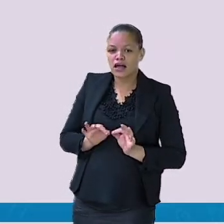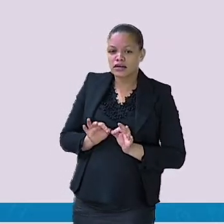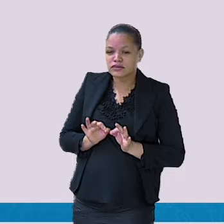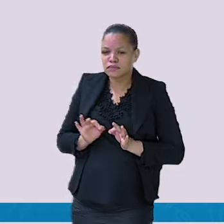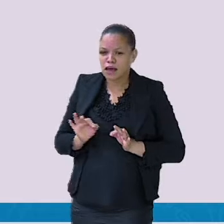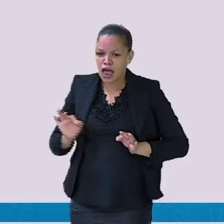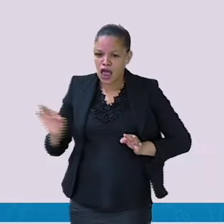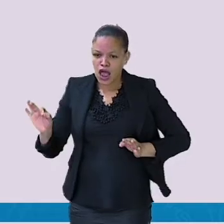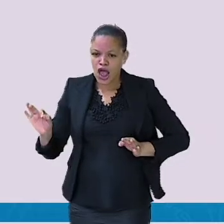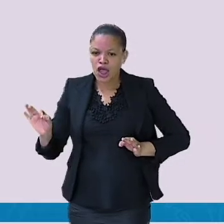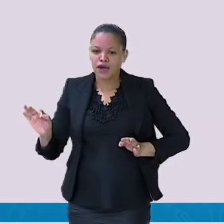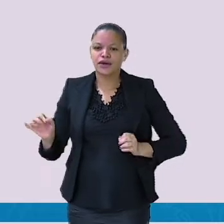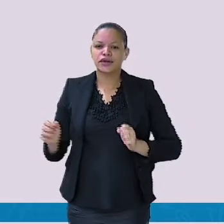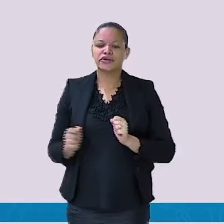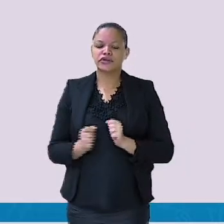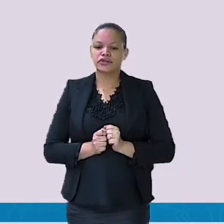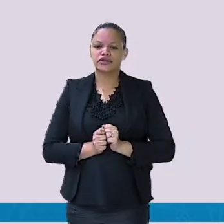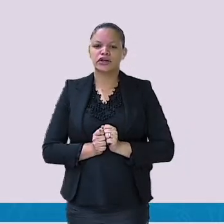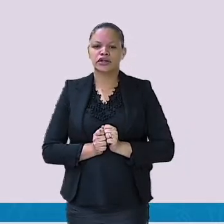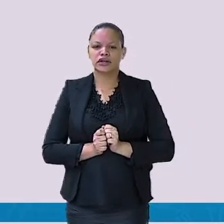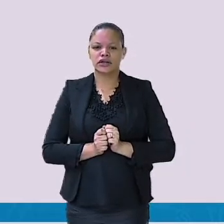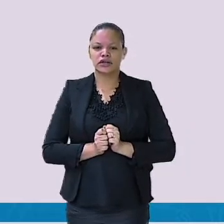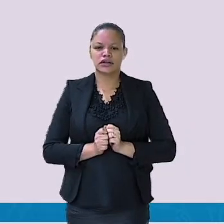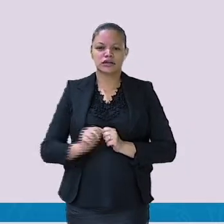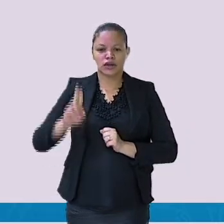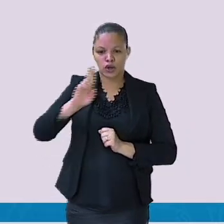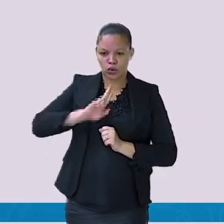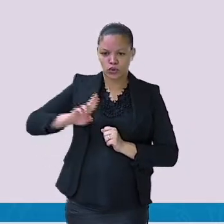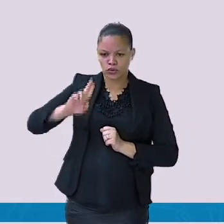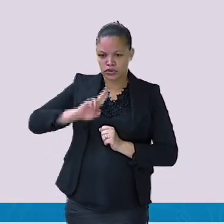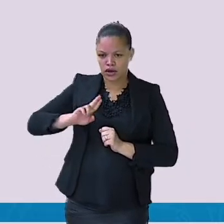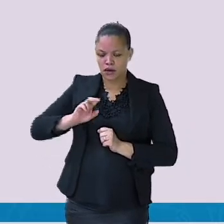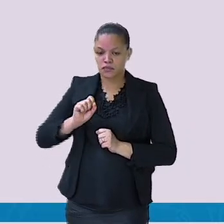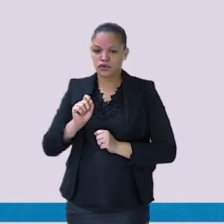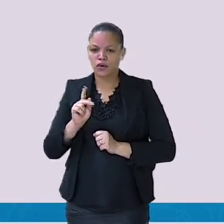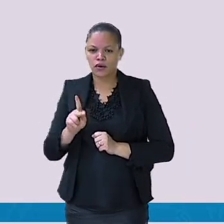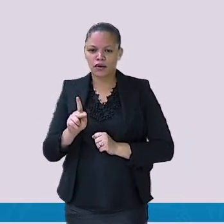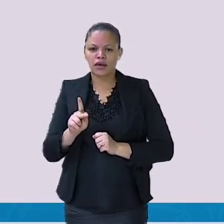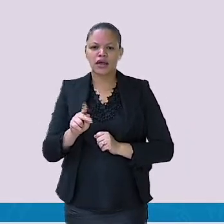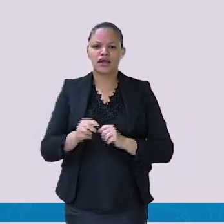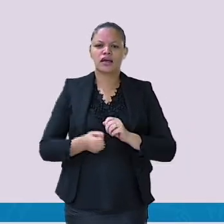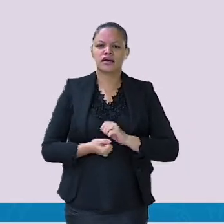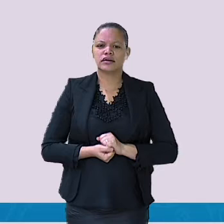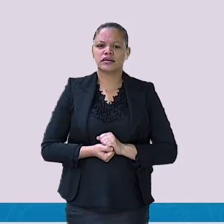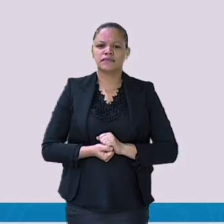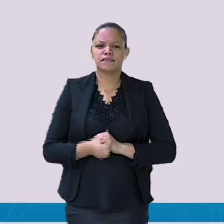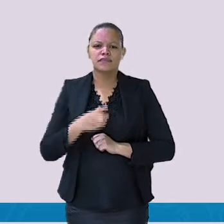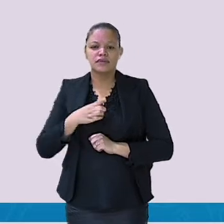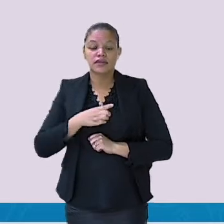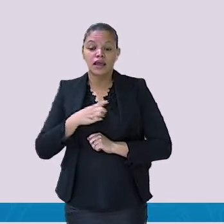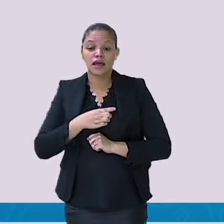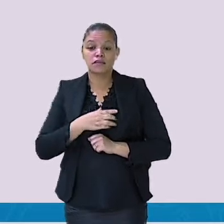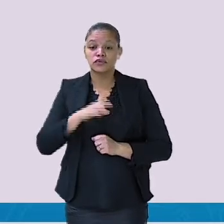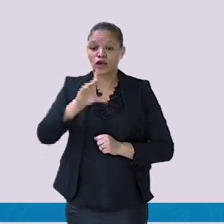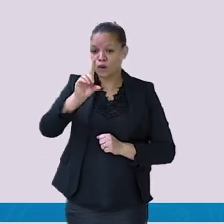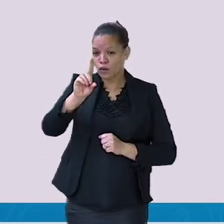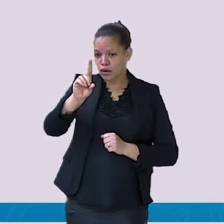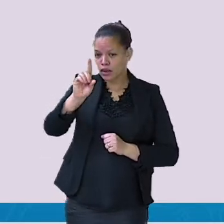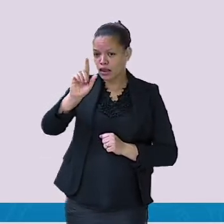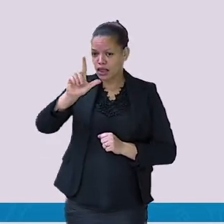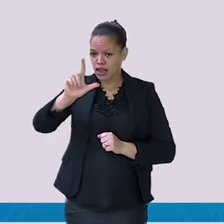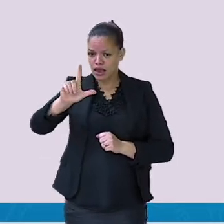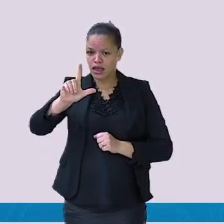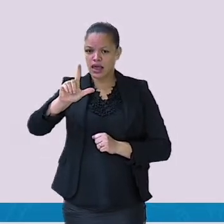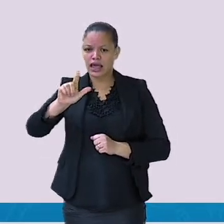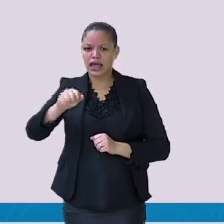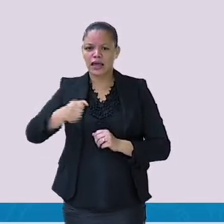que é 0,1. Perceba que agora nós fomos para números decimais, certo? Nós temos aqui uma vírgula. Nós